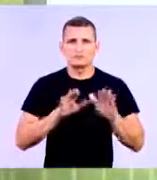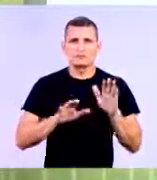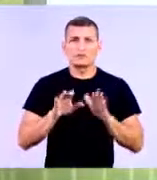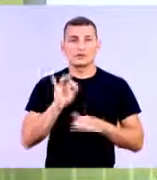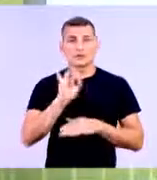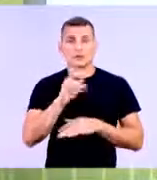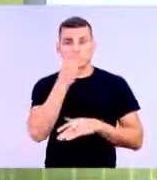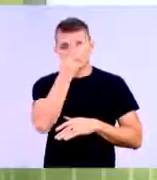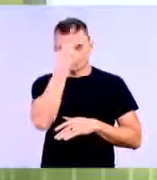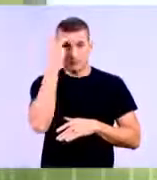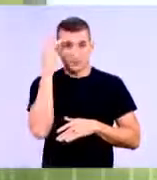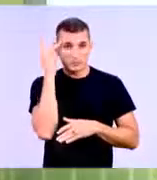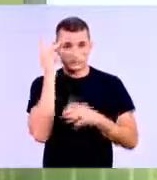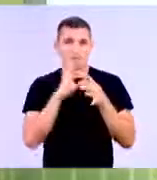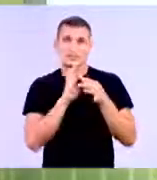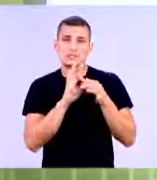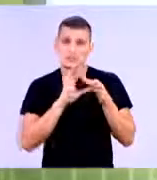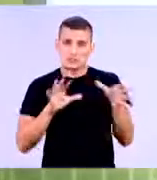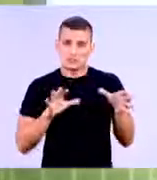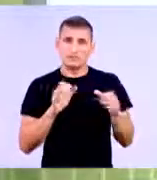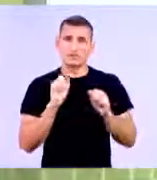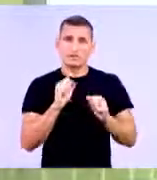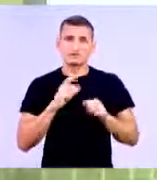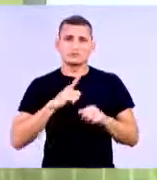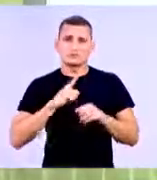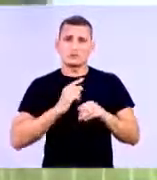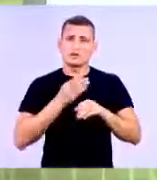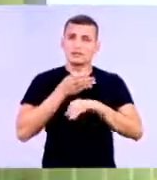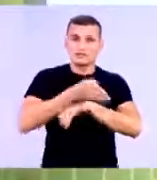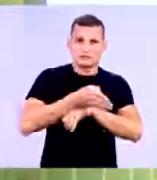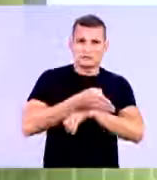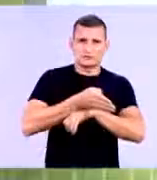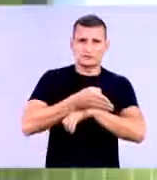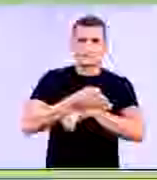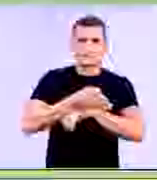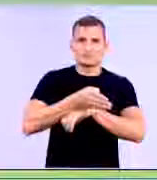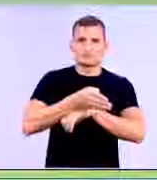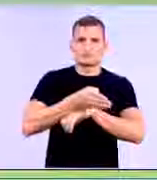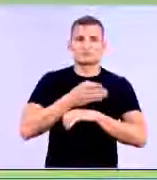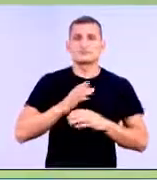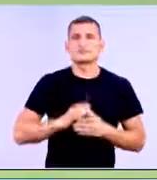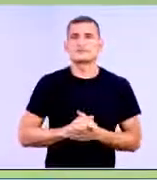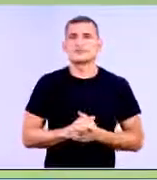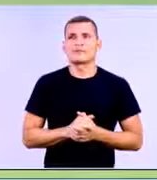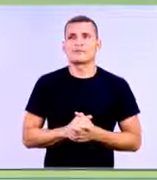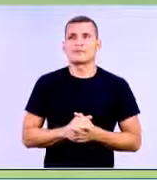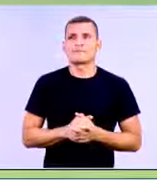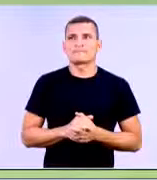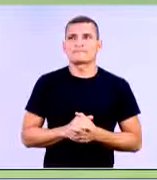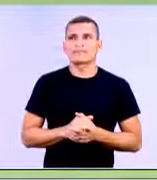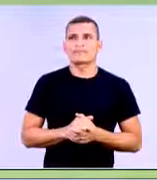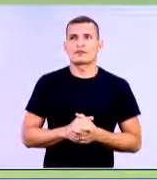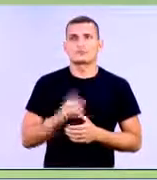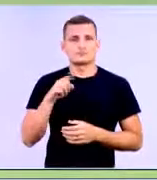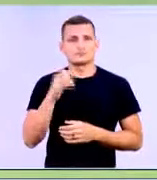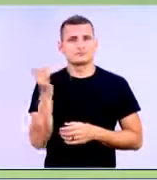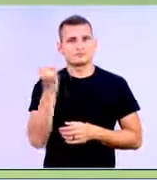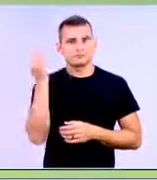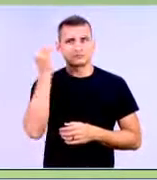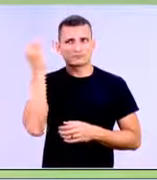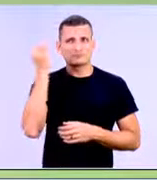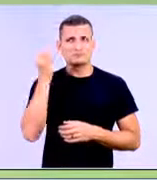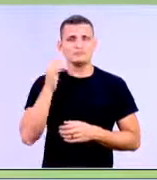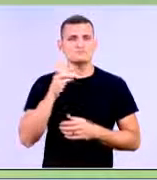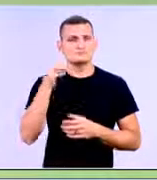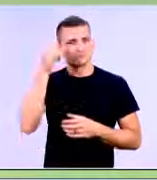somente pessoas autorizadas possam ter acesso às mesmas, tá? Então, é importante prevenir os